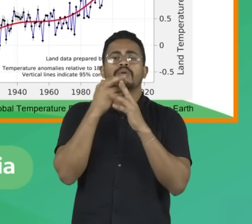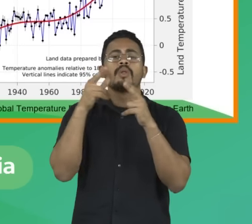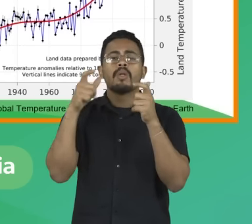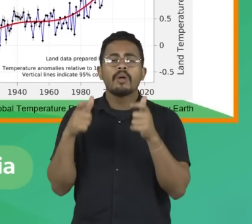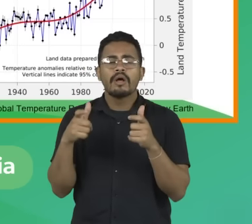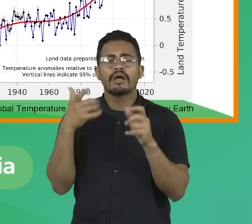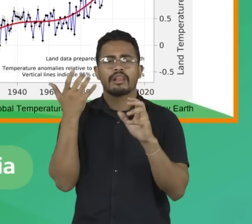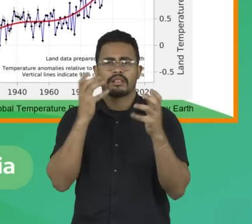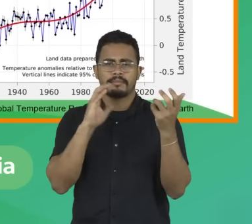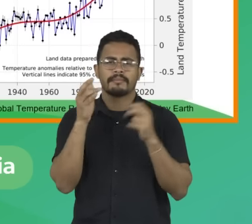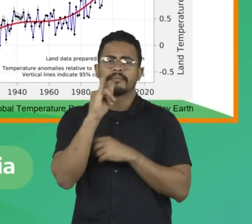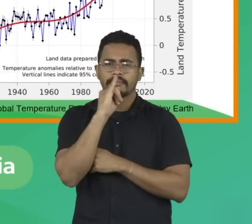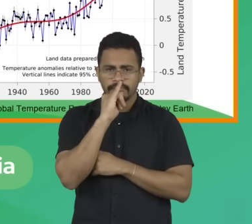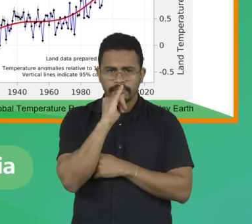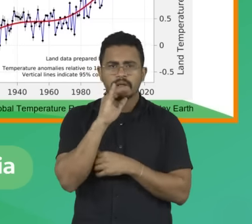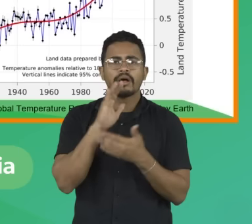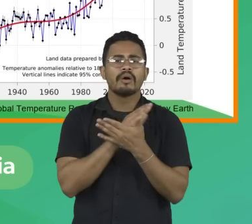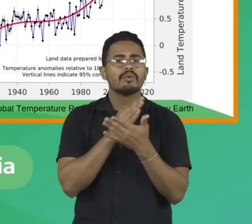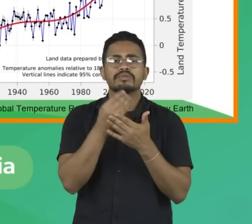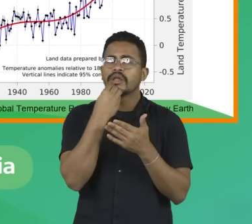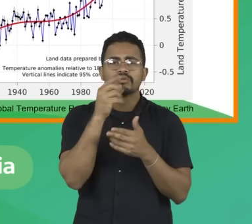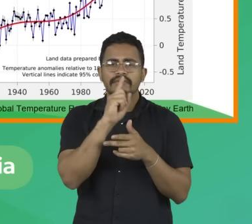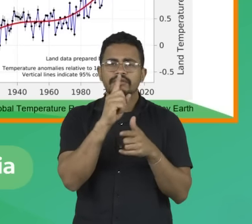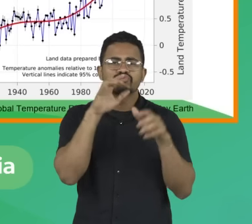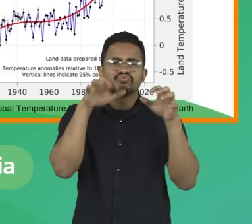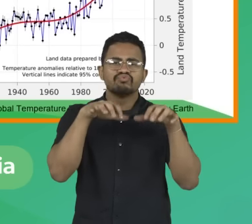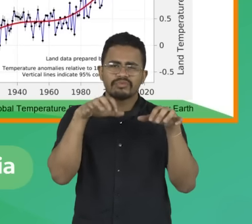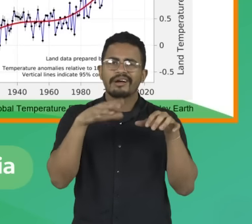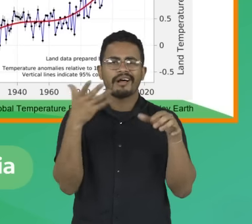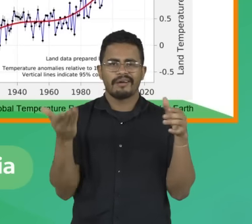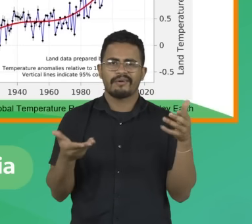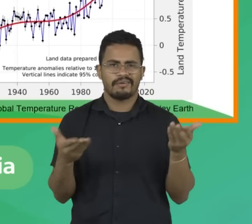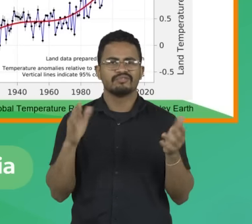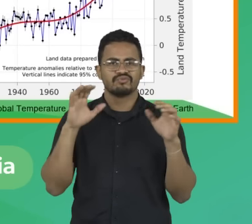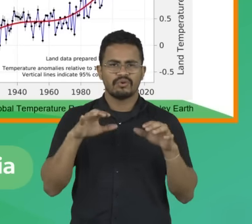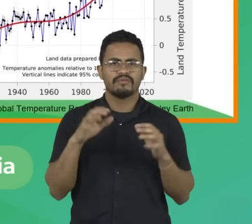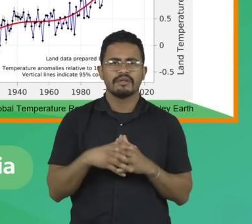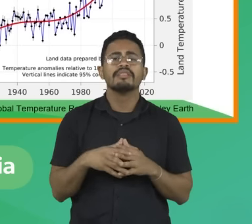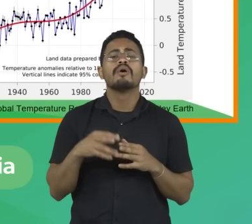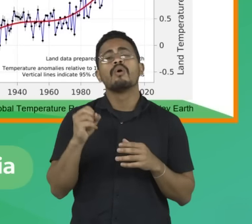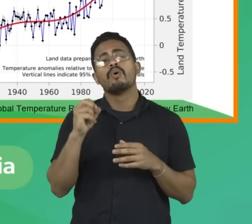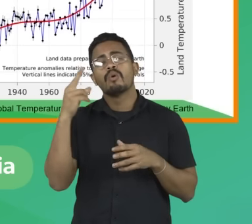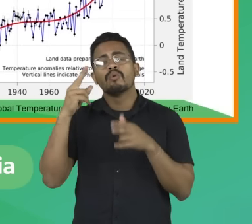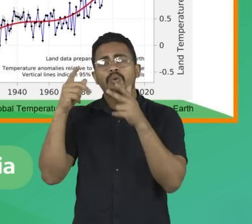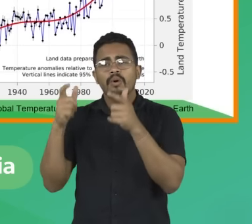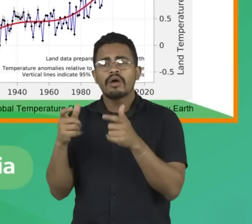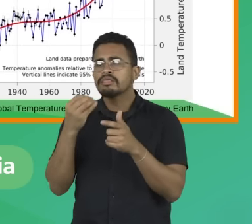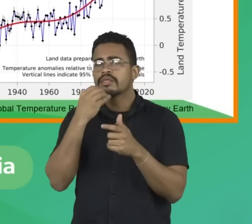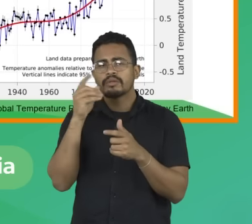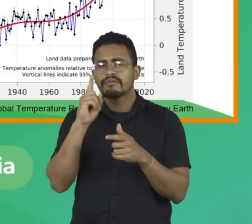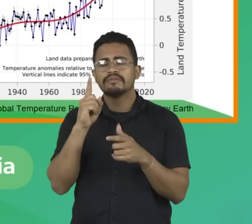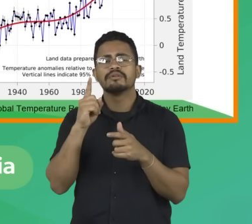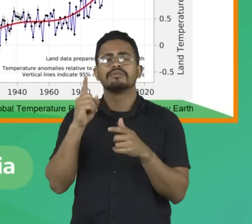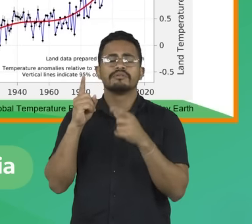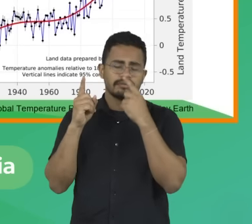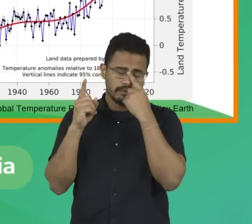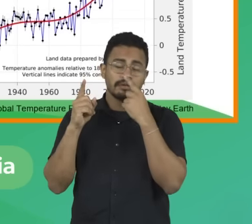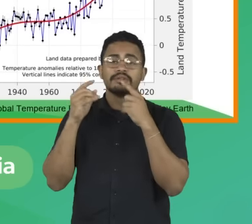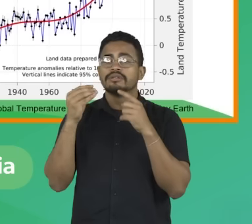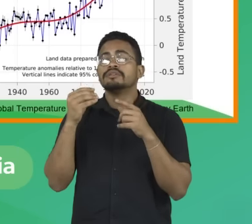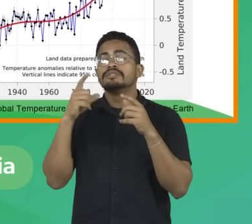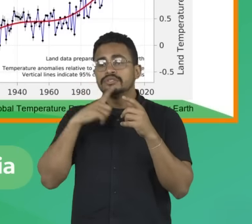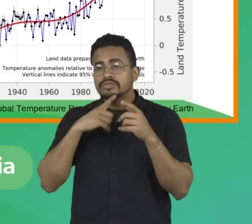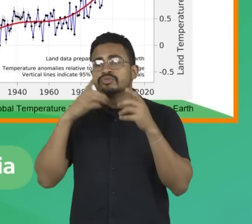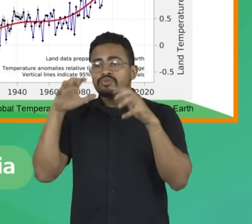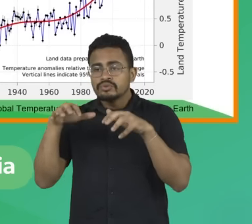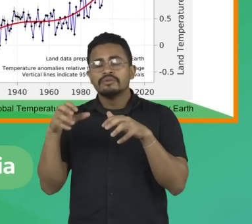tem zonas que não deveriam chover habitualmente que estão chovendo, ou zonas que deveriam chover e não estão. Zonas que quando deveriam chover